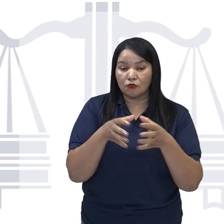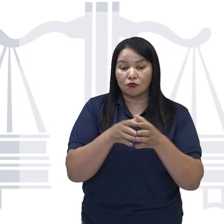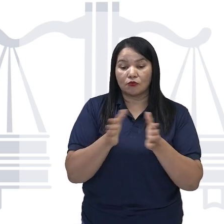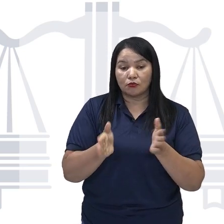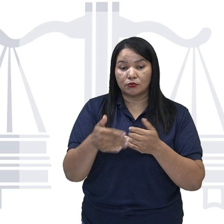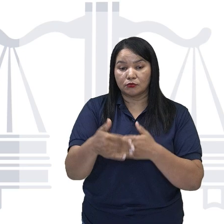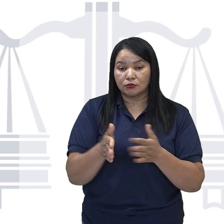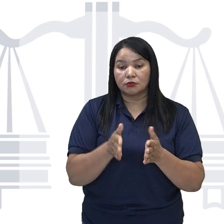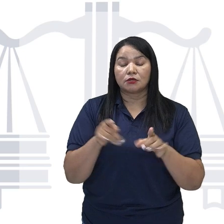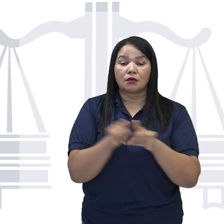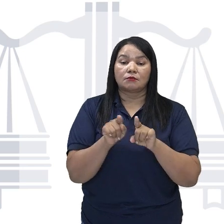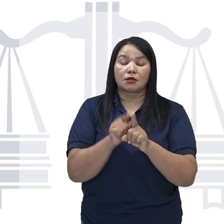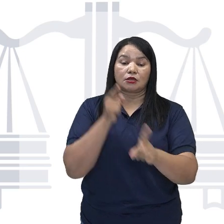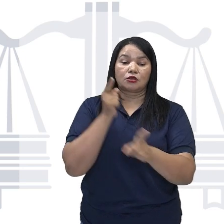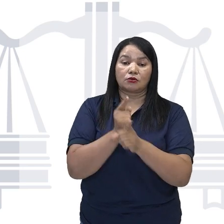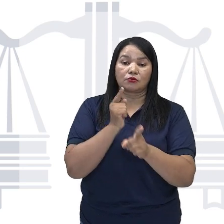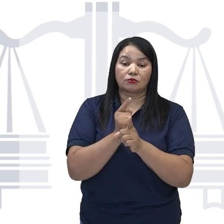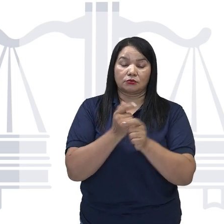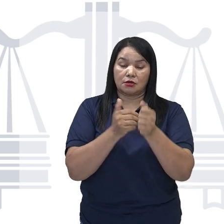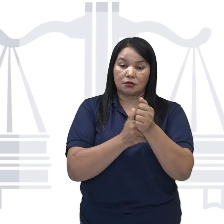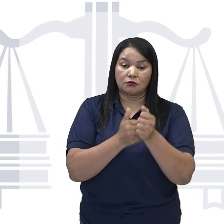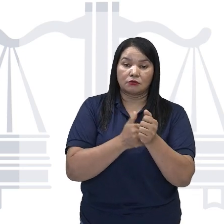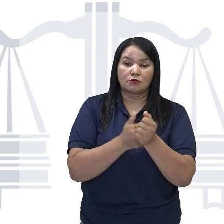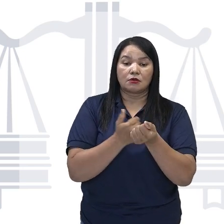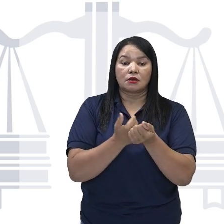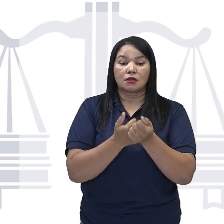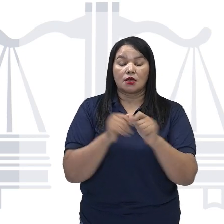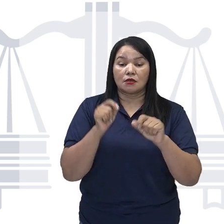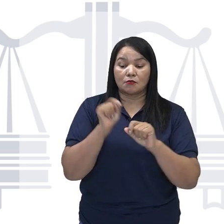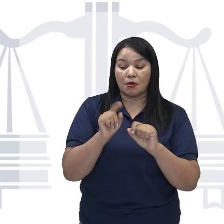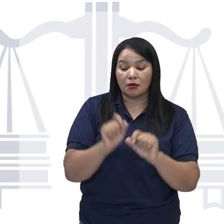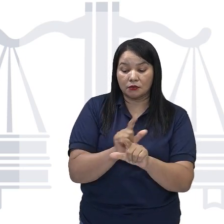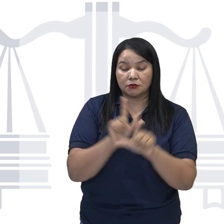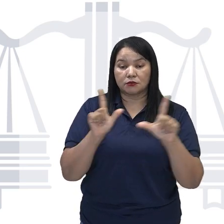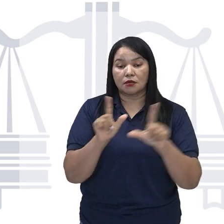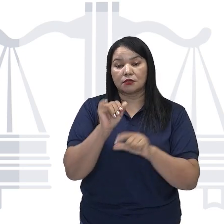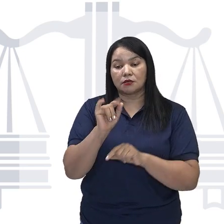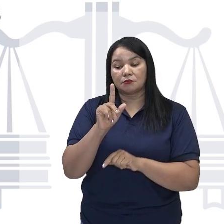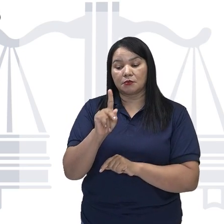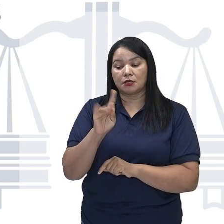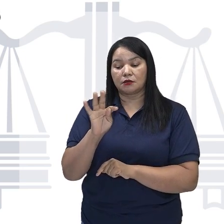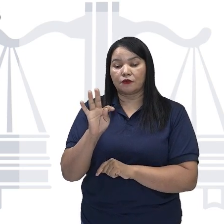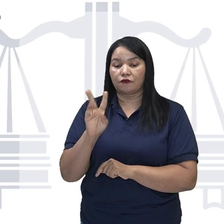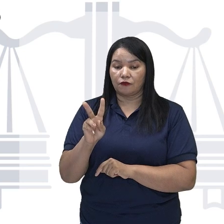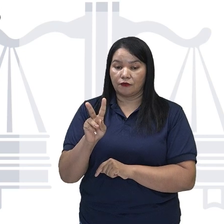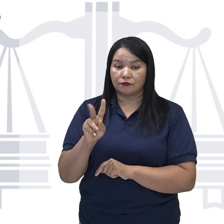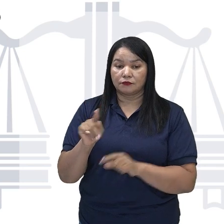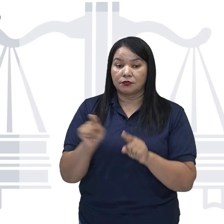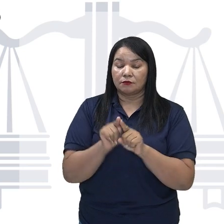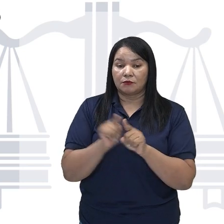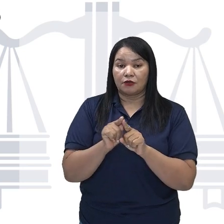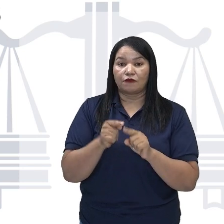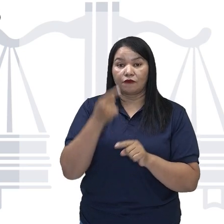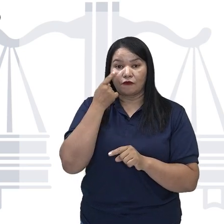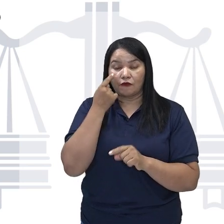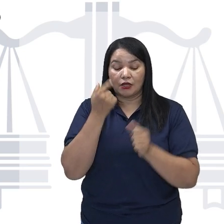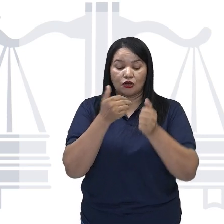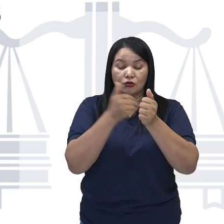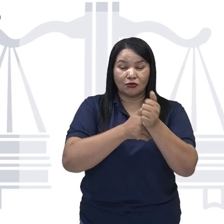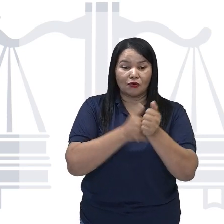localizar o seu login para acesso ao IPTV e o e-mail de turma. O login ele